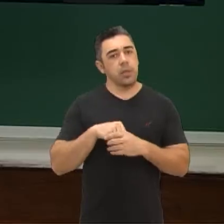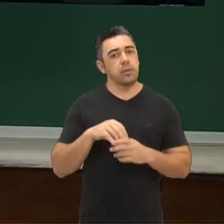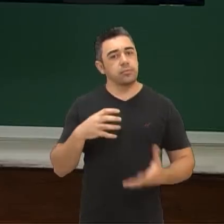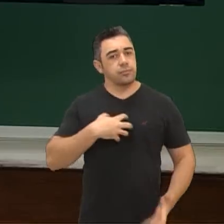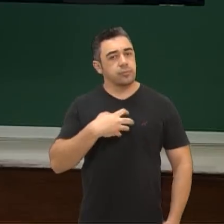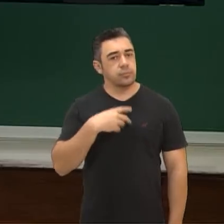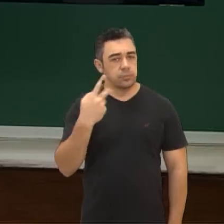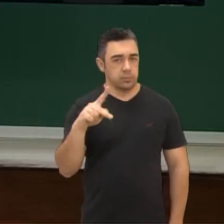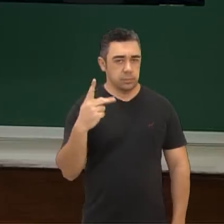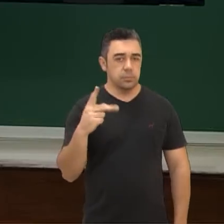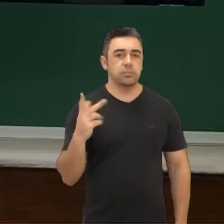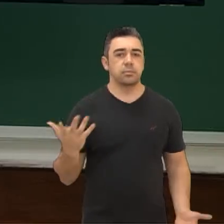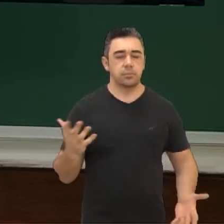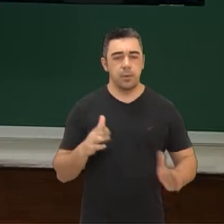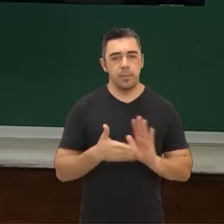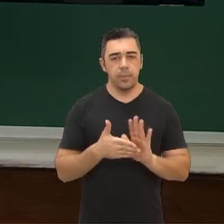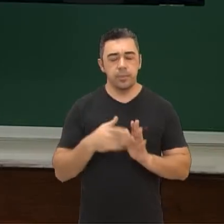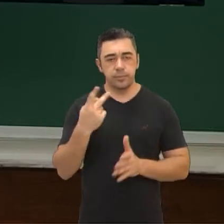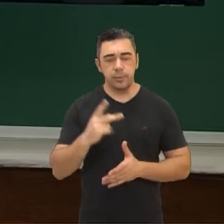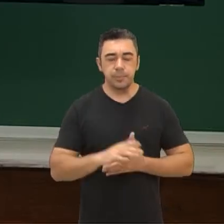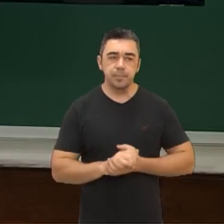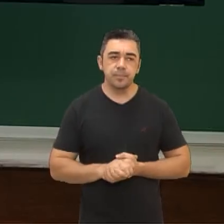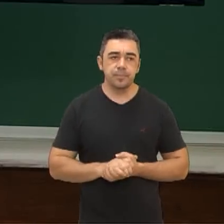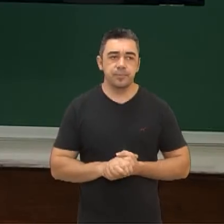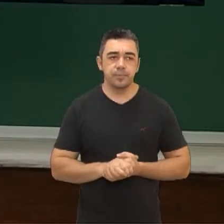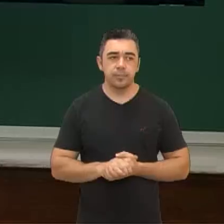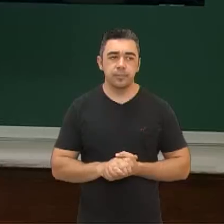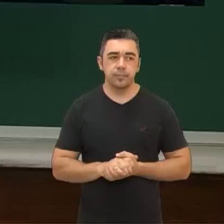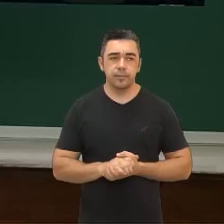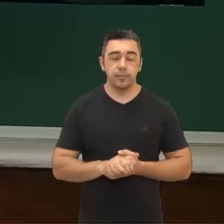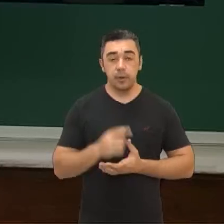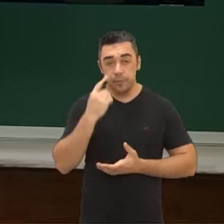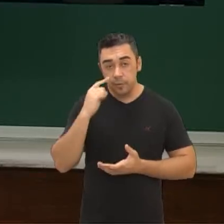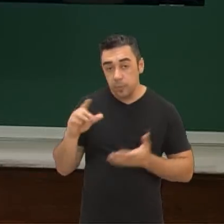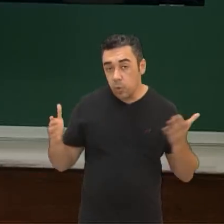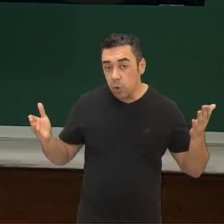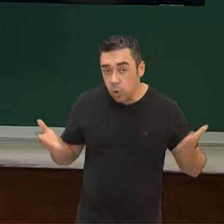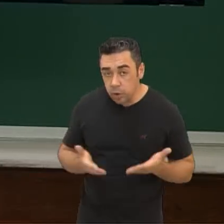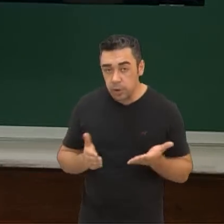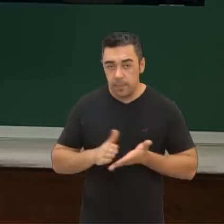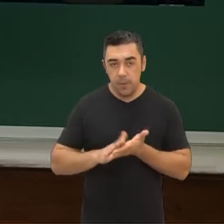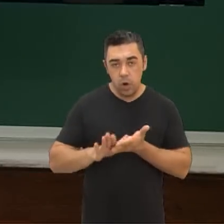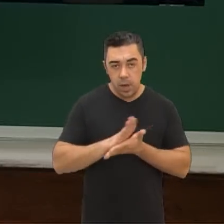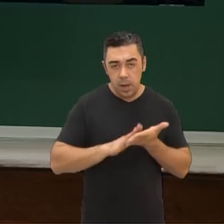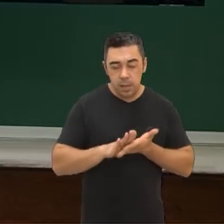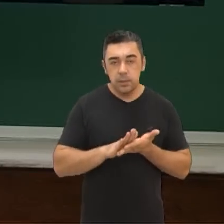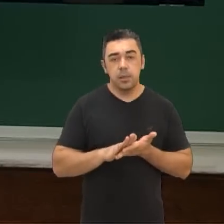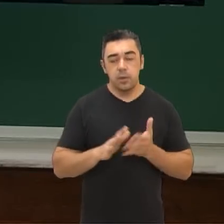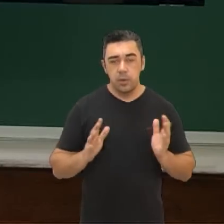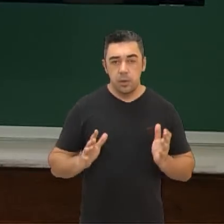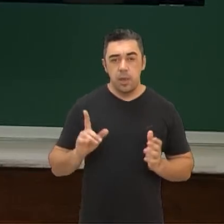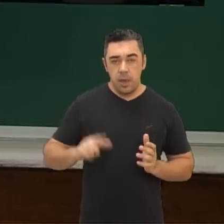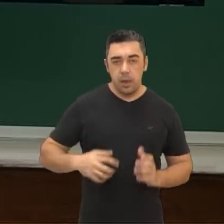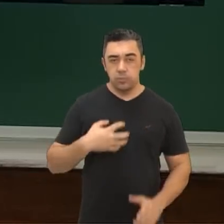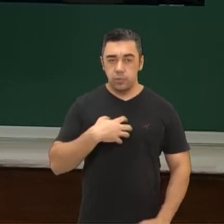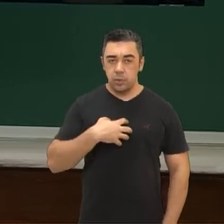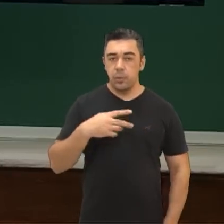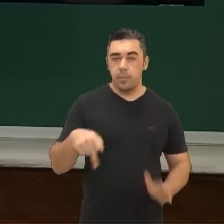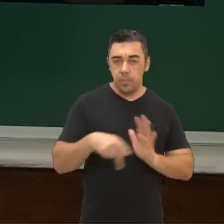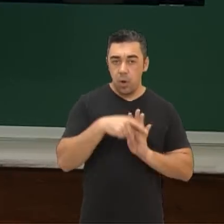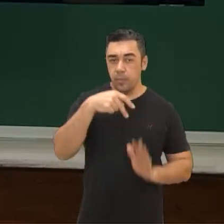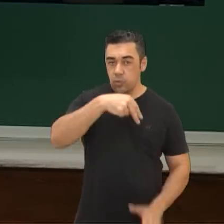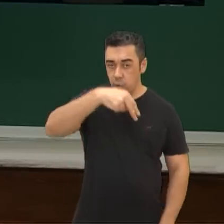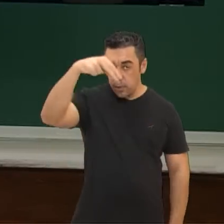músico, né? E também uma questão de memória. Muitas vezes você vai fazer uma apresentação musical